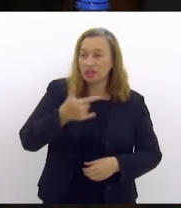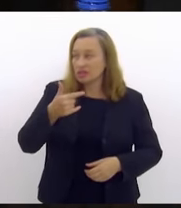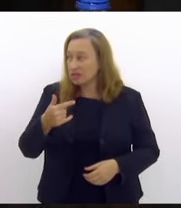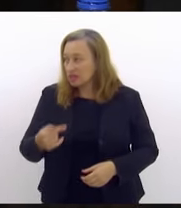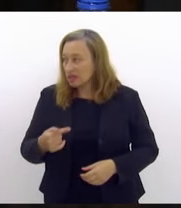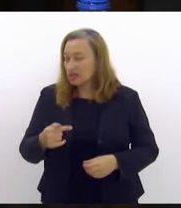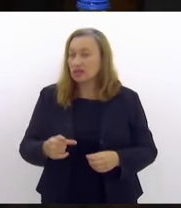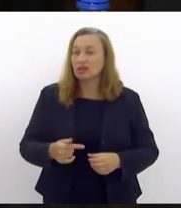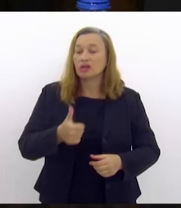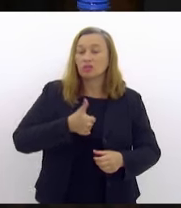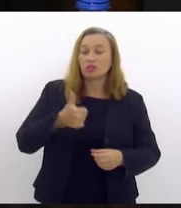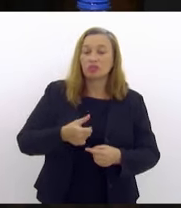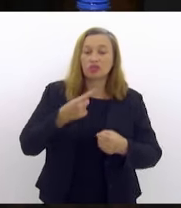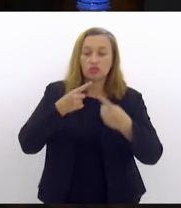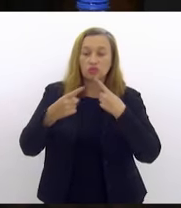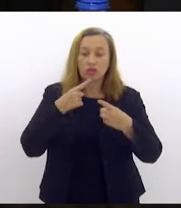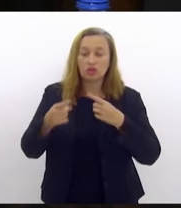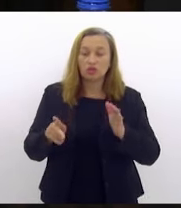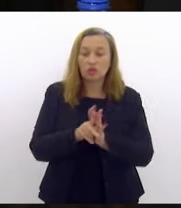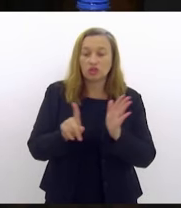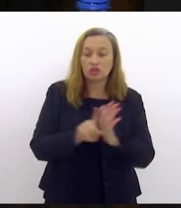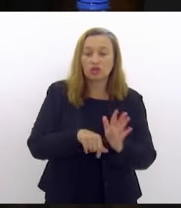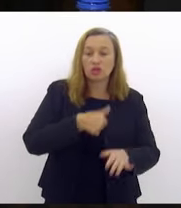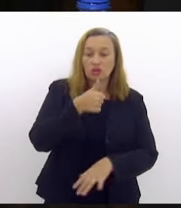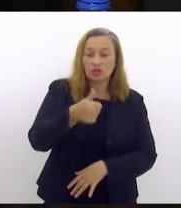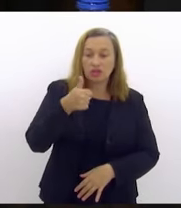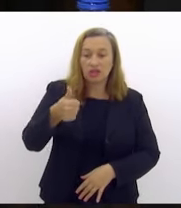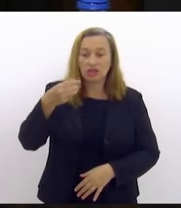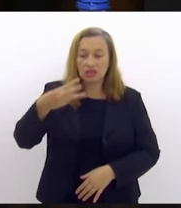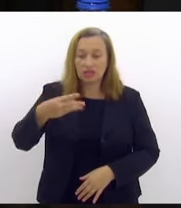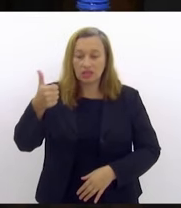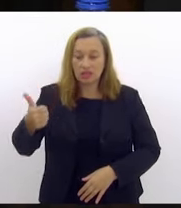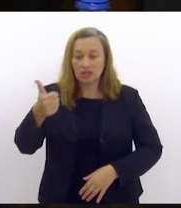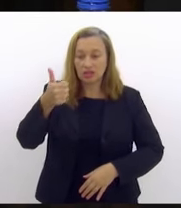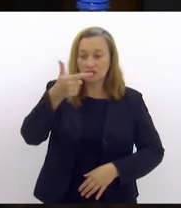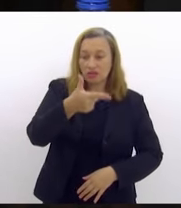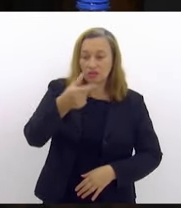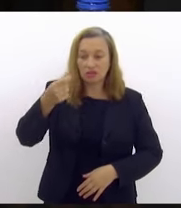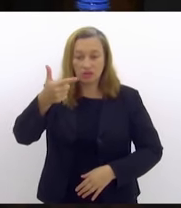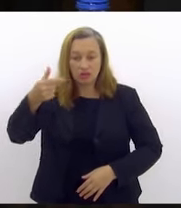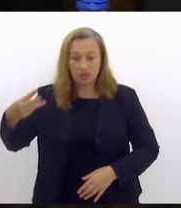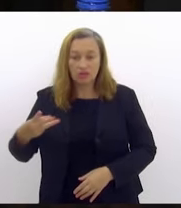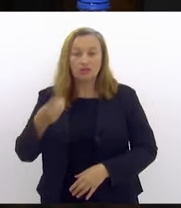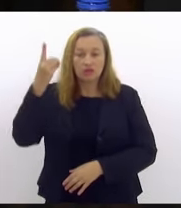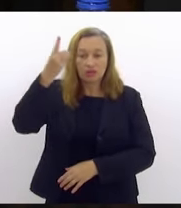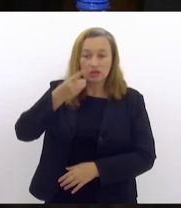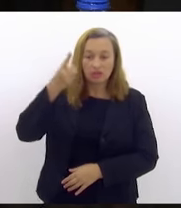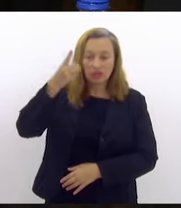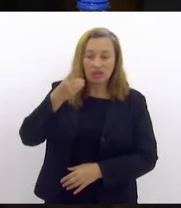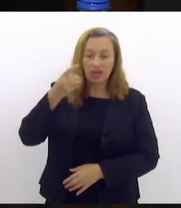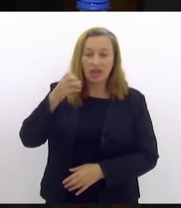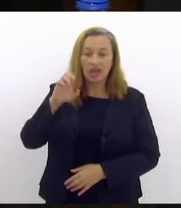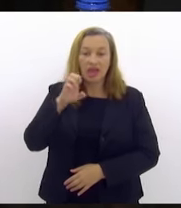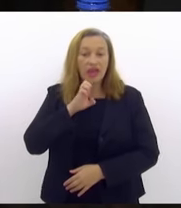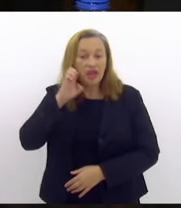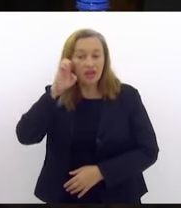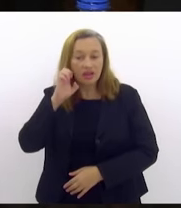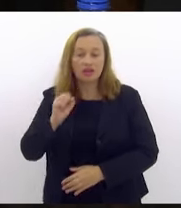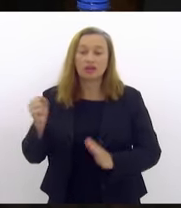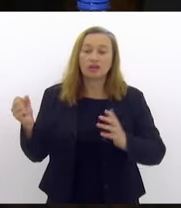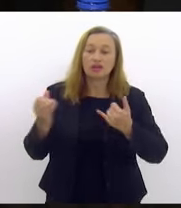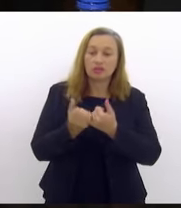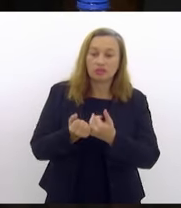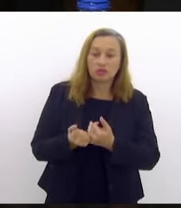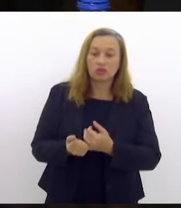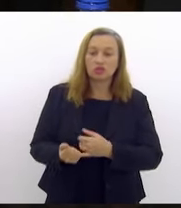tramitação ordinária e primeira discussão, projeto de lei número 1301, de 23, de autoria da deputada Élica Takimoto, que declara o patrimônio